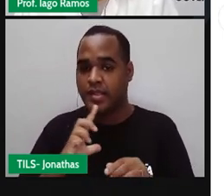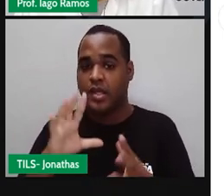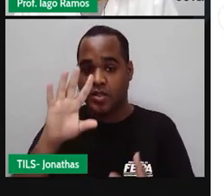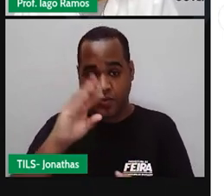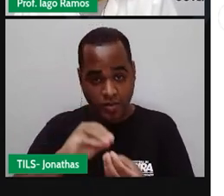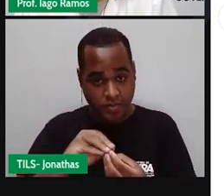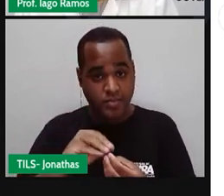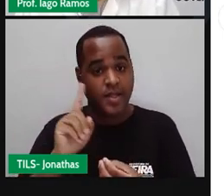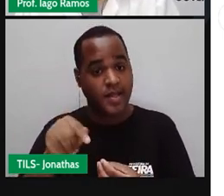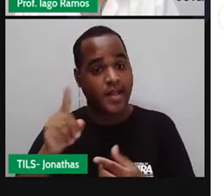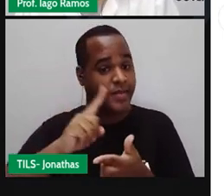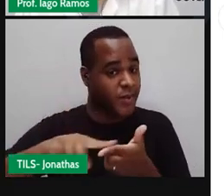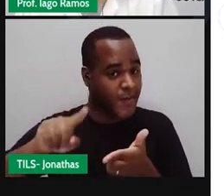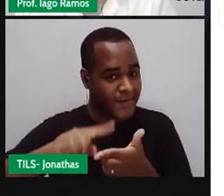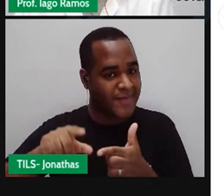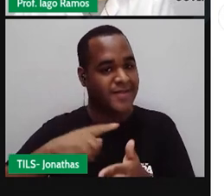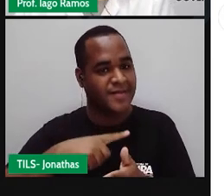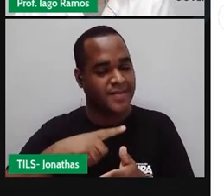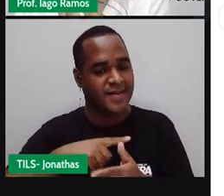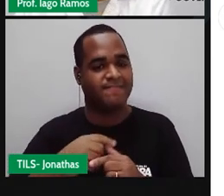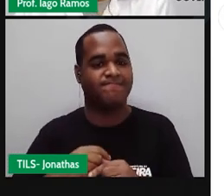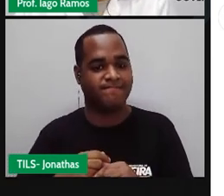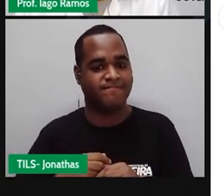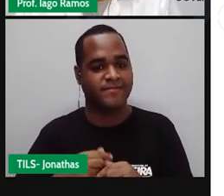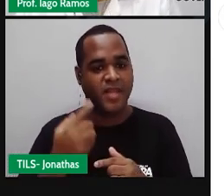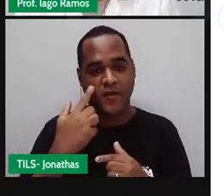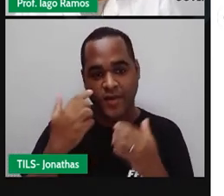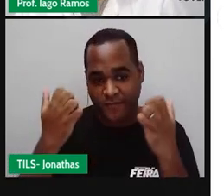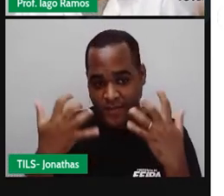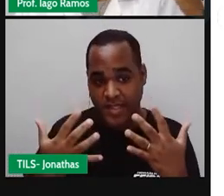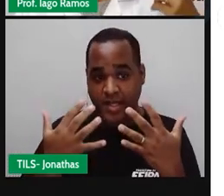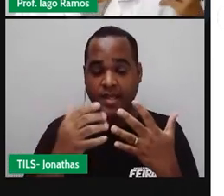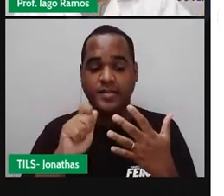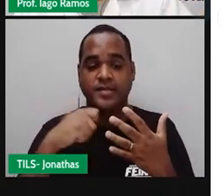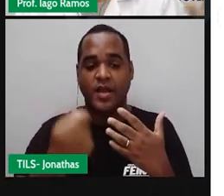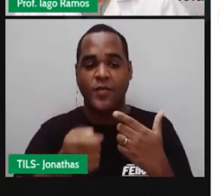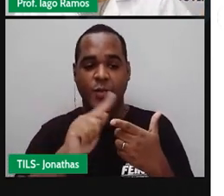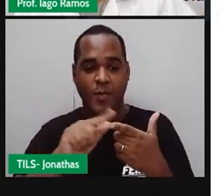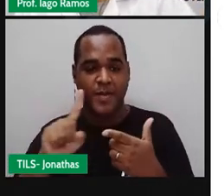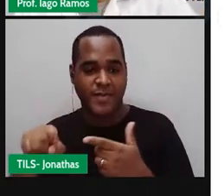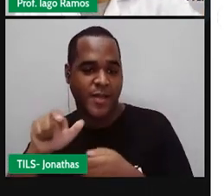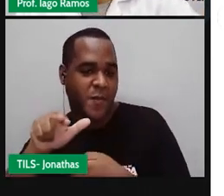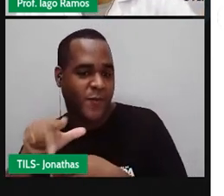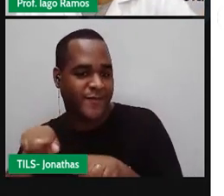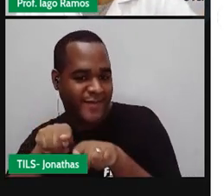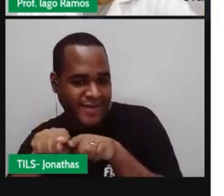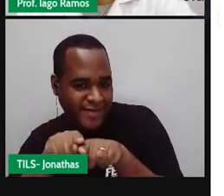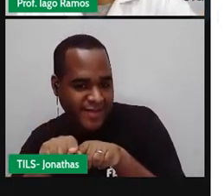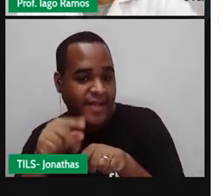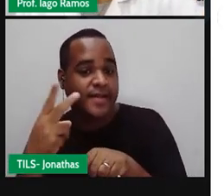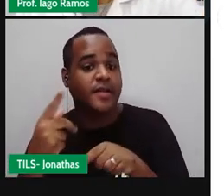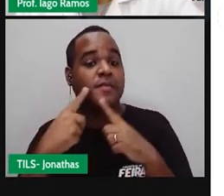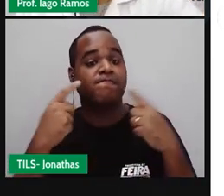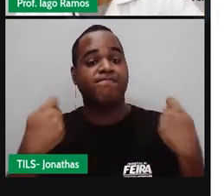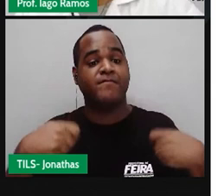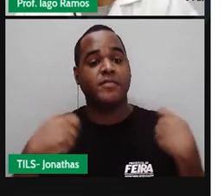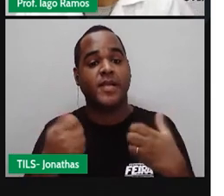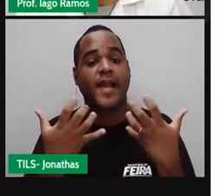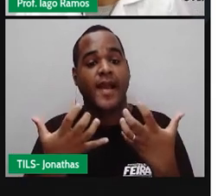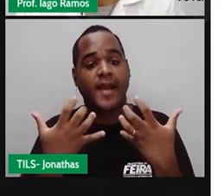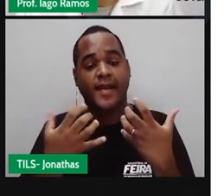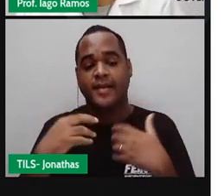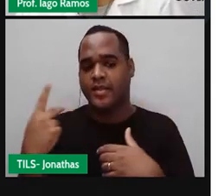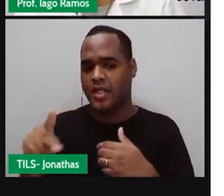compreender situações problema eu trouxe aquela situação problema dos Três Irmãos que foram é que precisavam né que